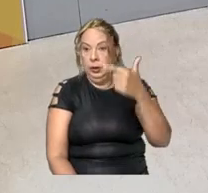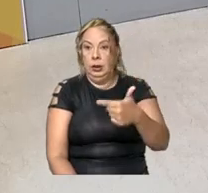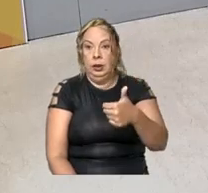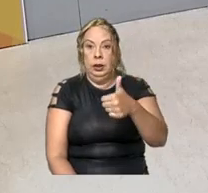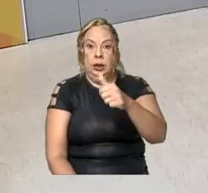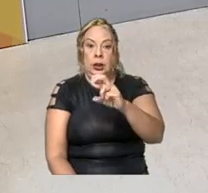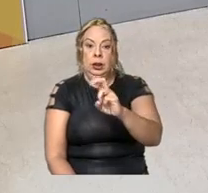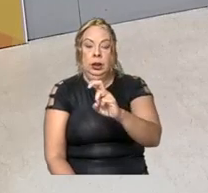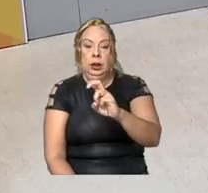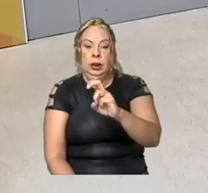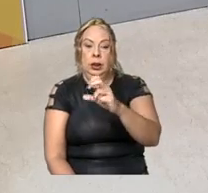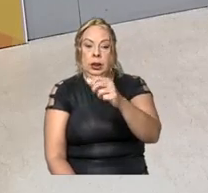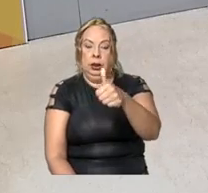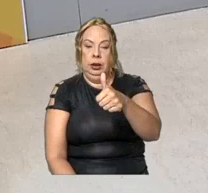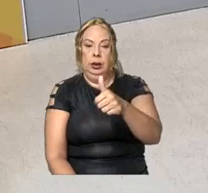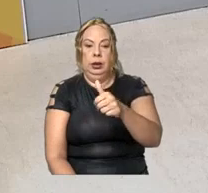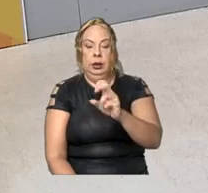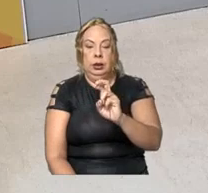Número 15.